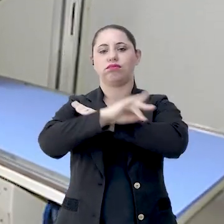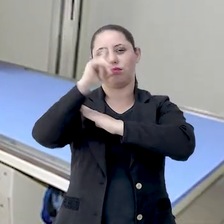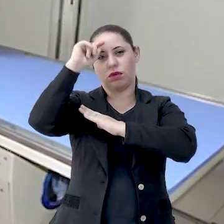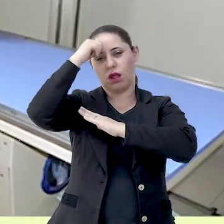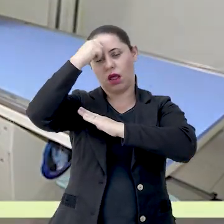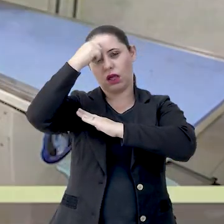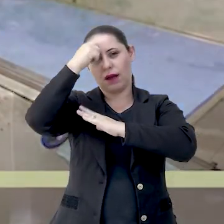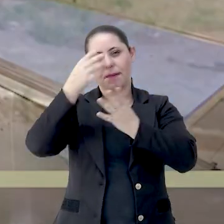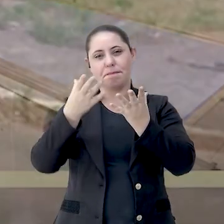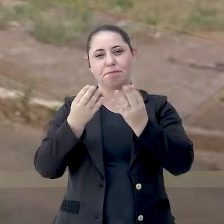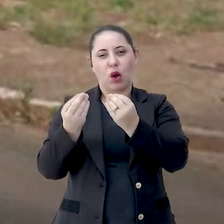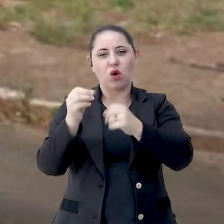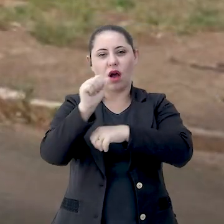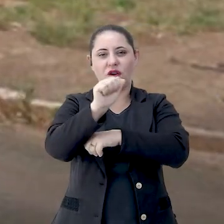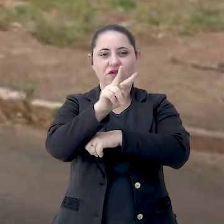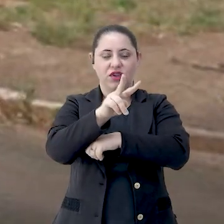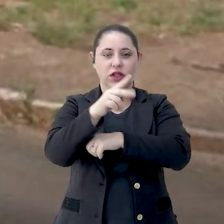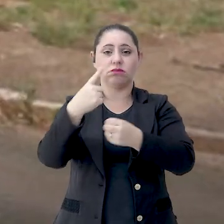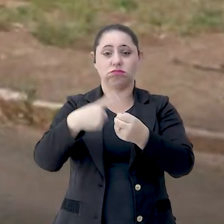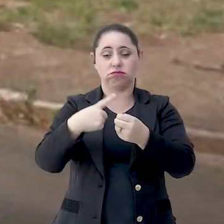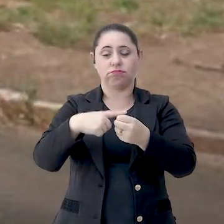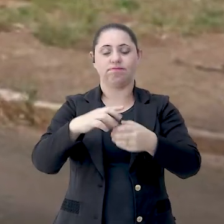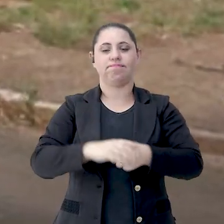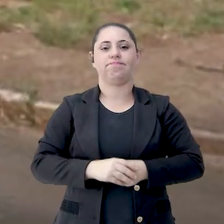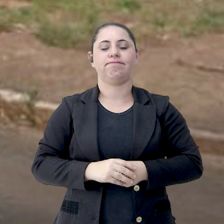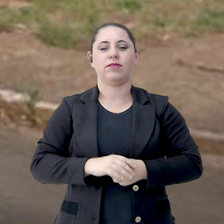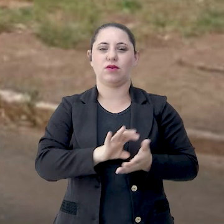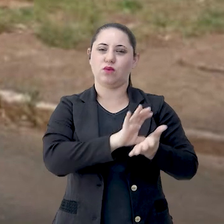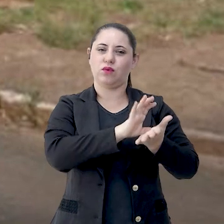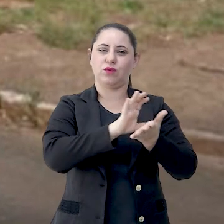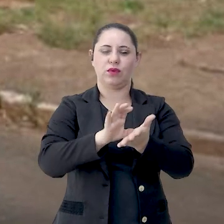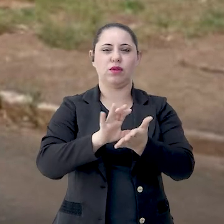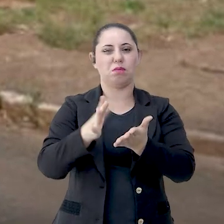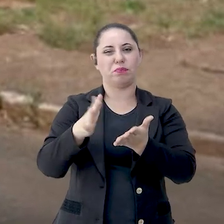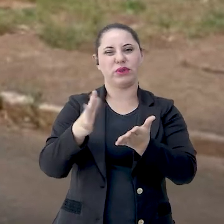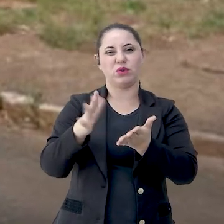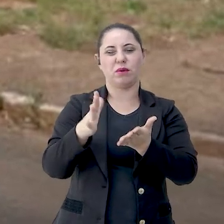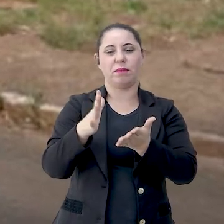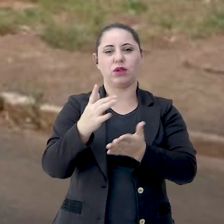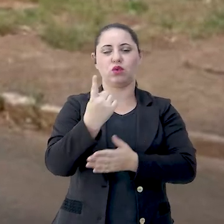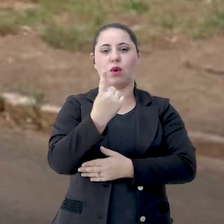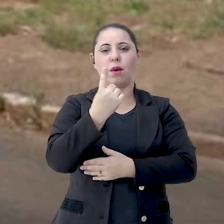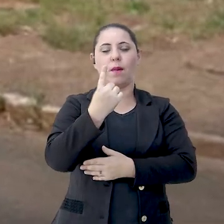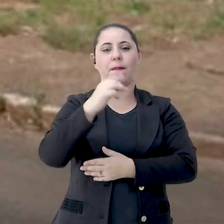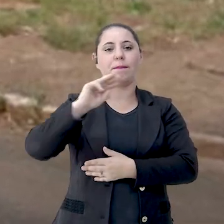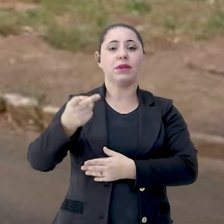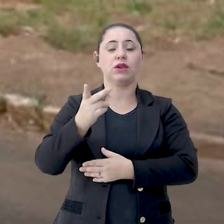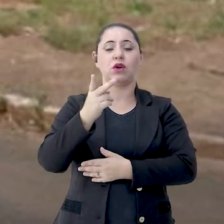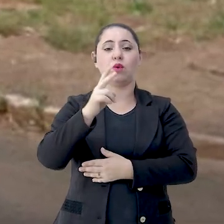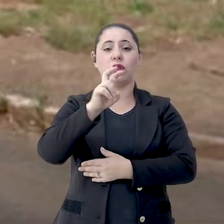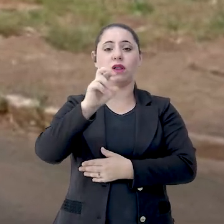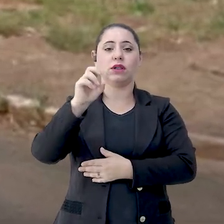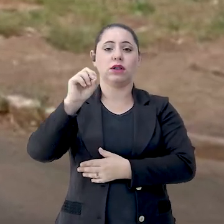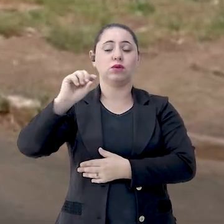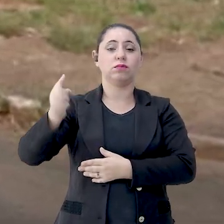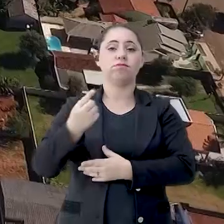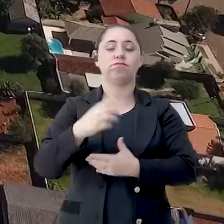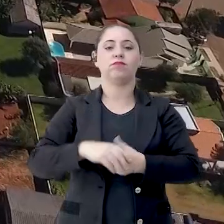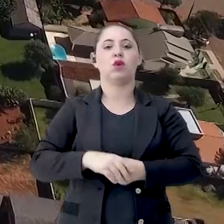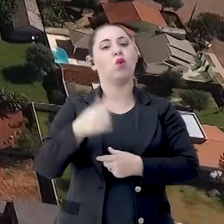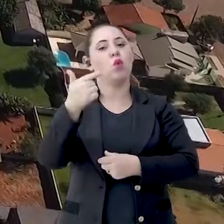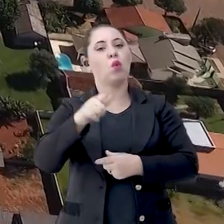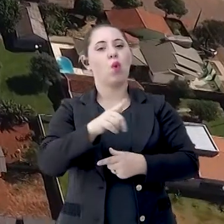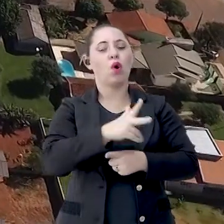Único de Saúde, após 7 anos paralisado, permitindo a retomada de procedimentos como partos.